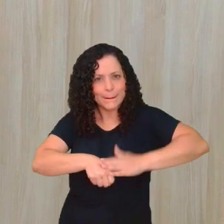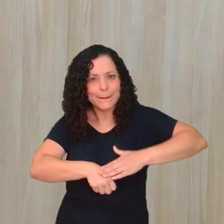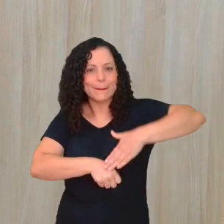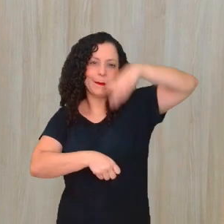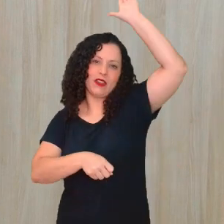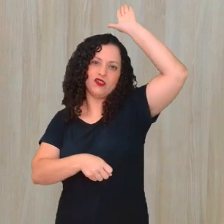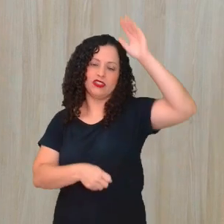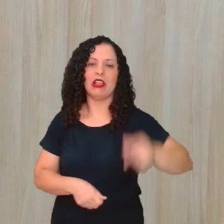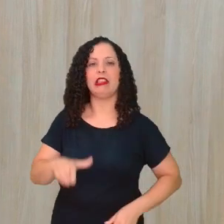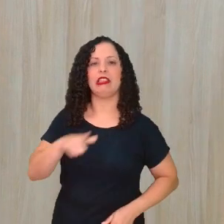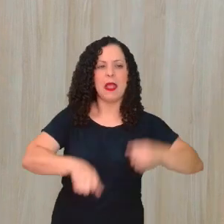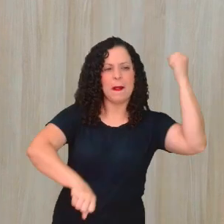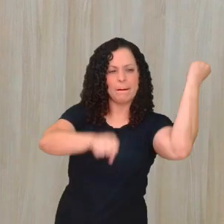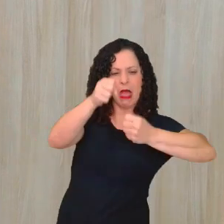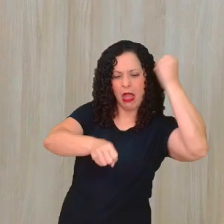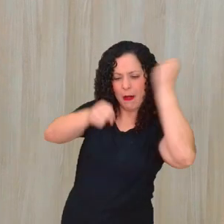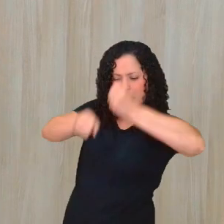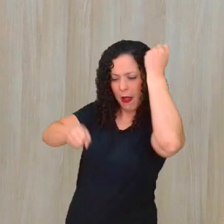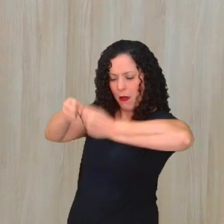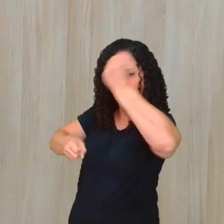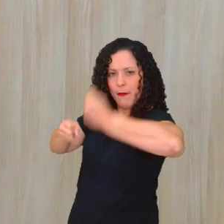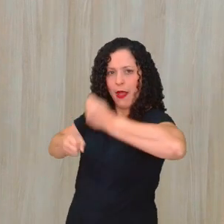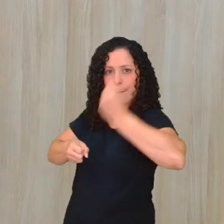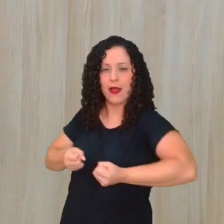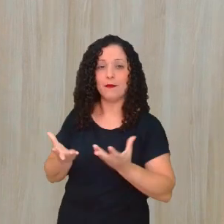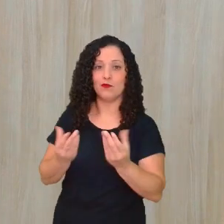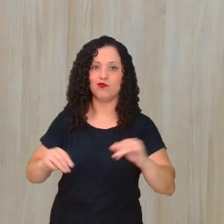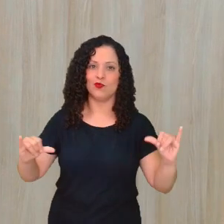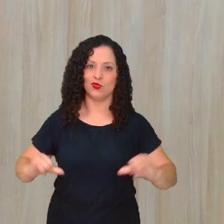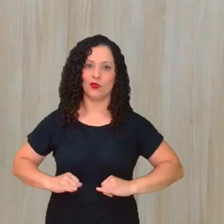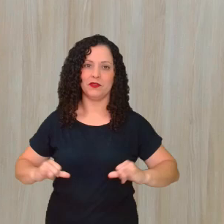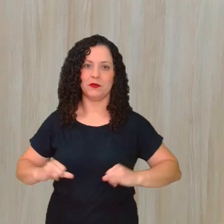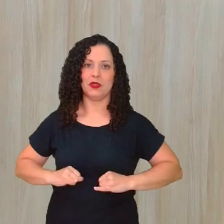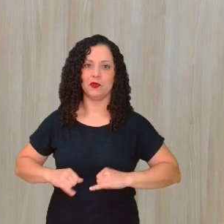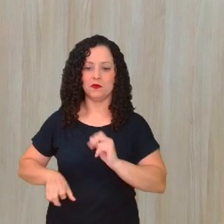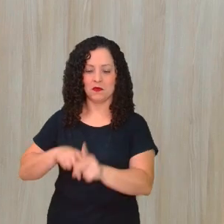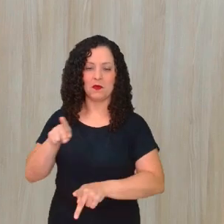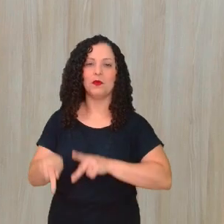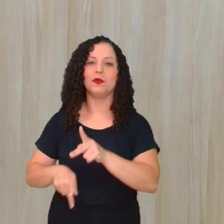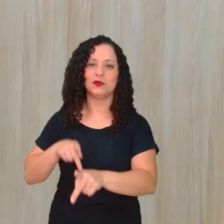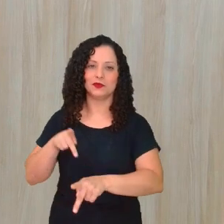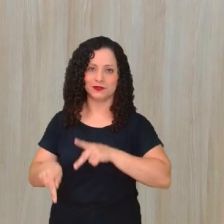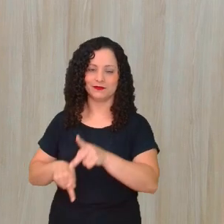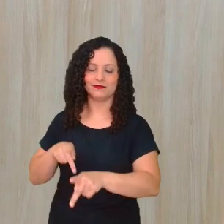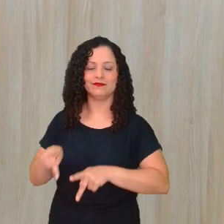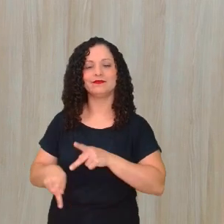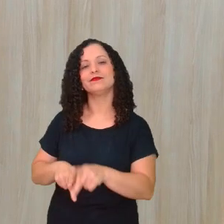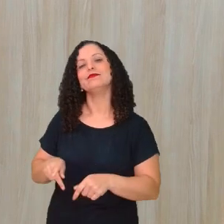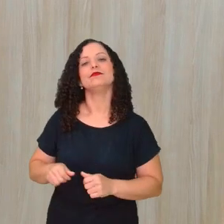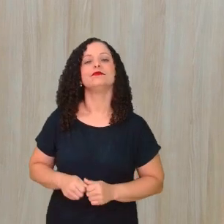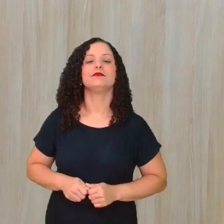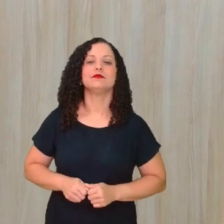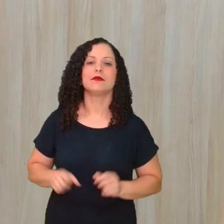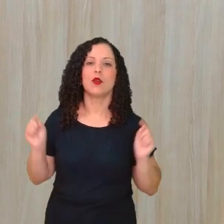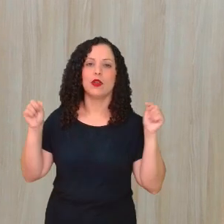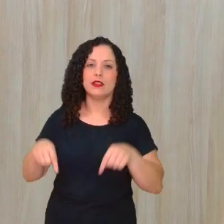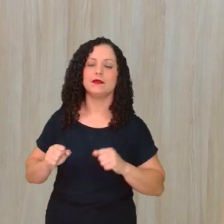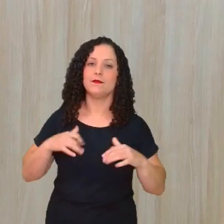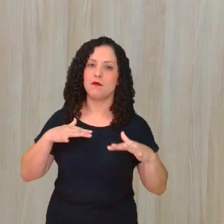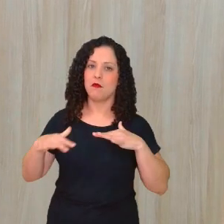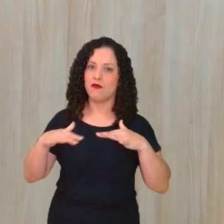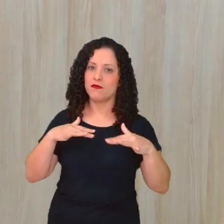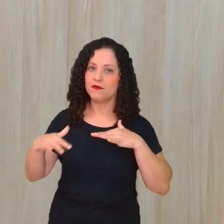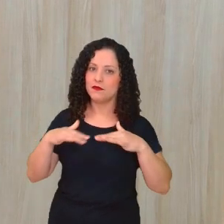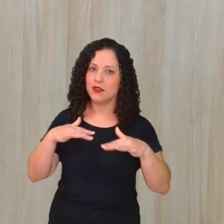muitas execuções, mortes, né, torturas desse momento. Então, não foi um movimento, né,